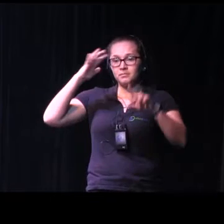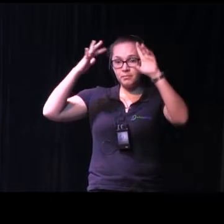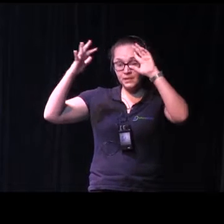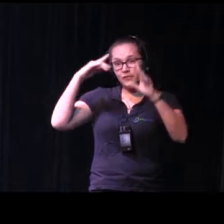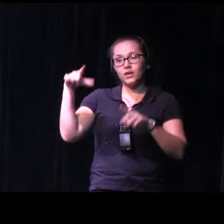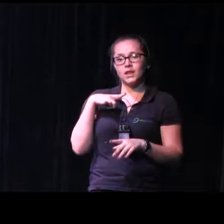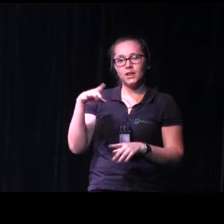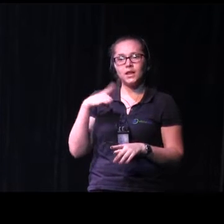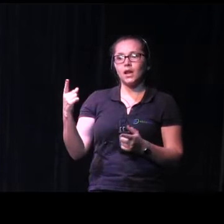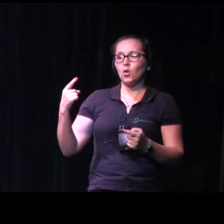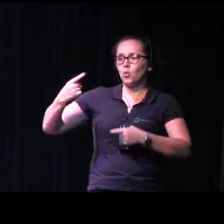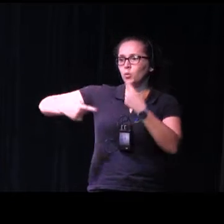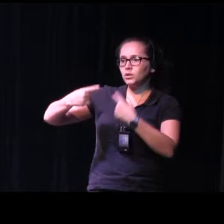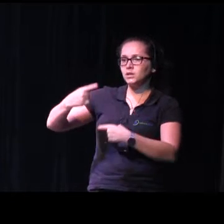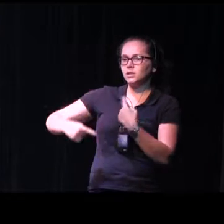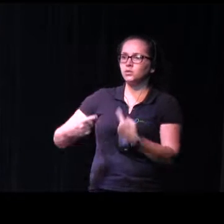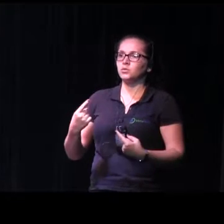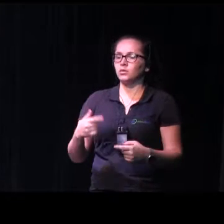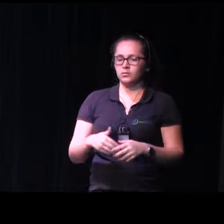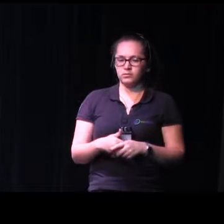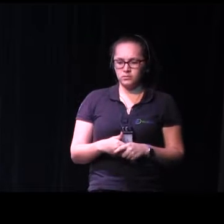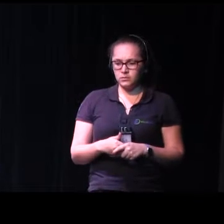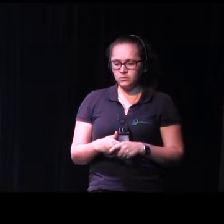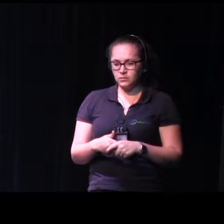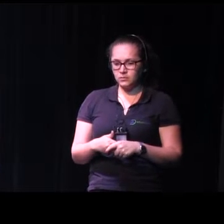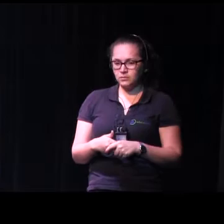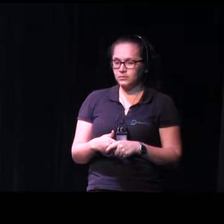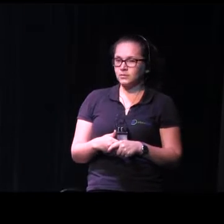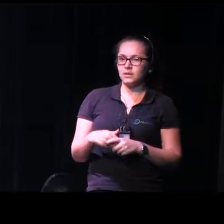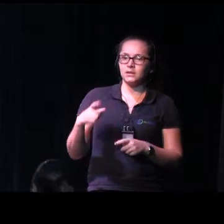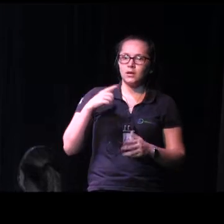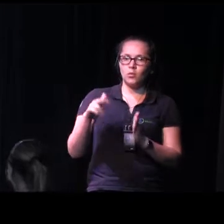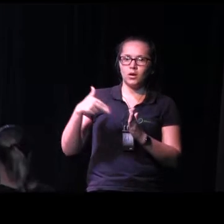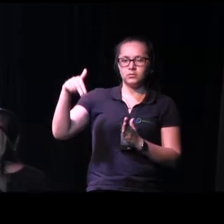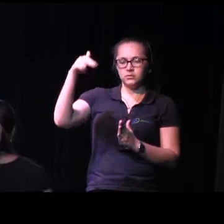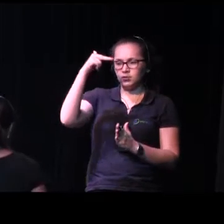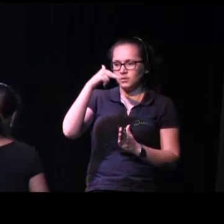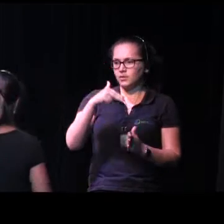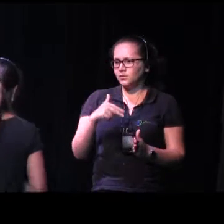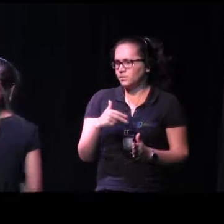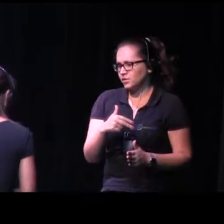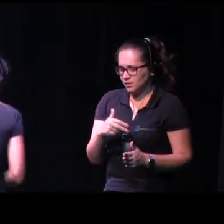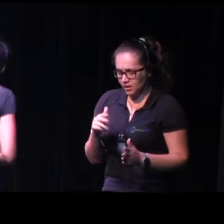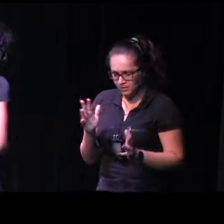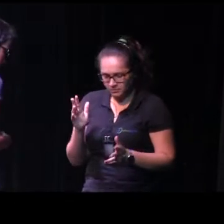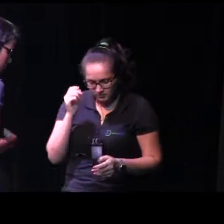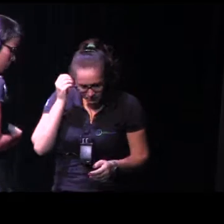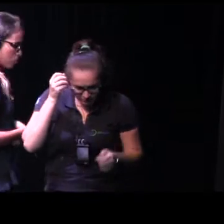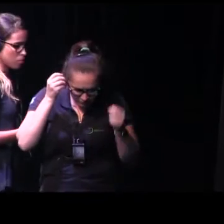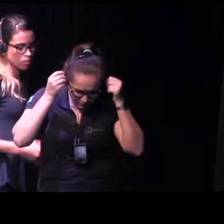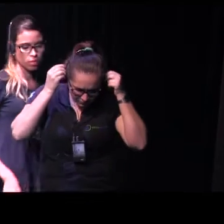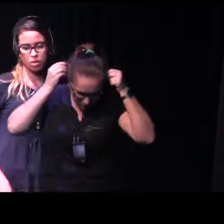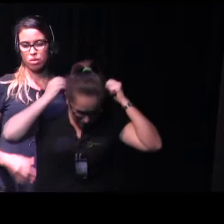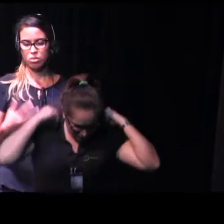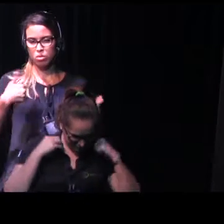onde eles pensavam que ia ter um projeto político de um custo muito